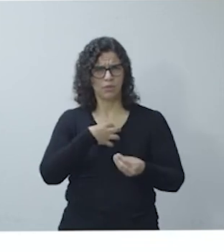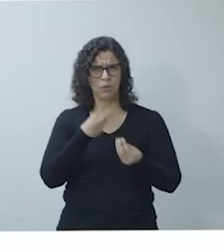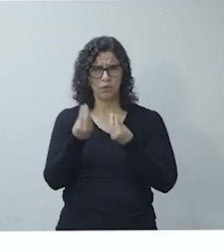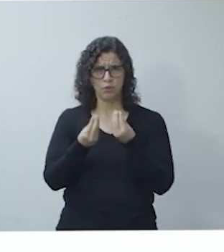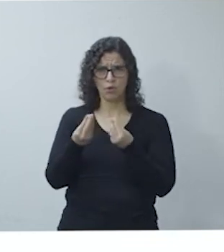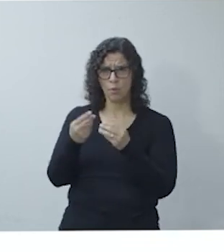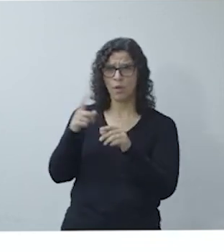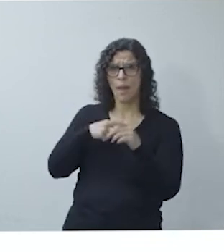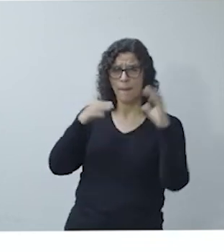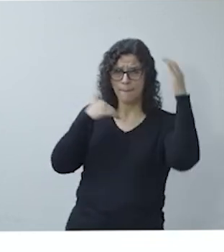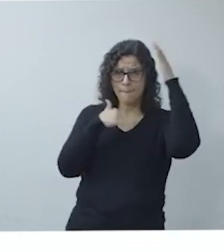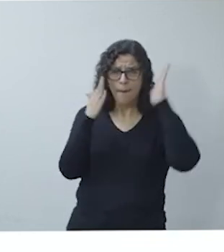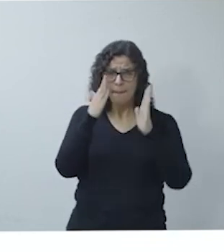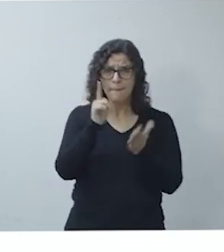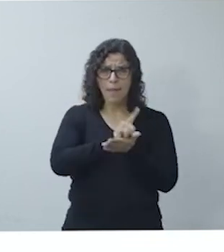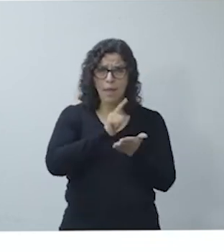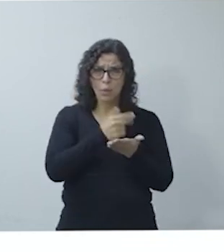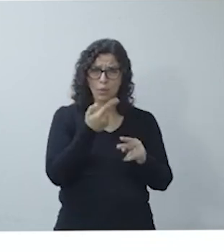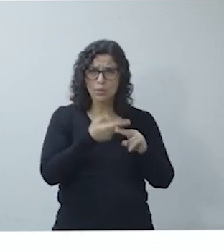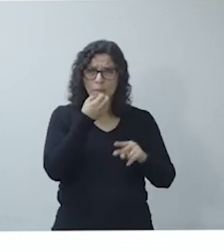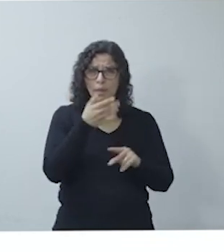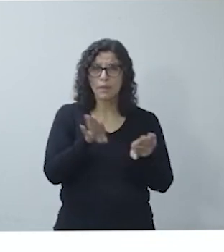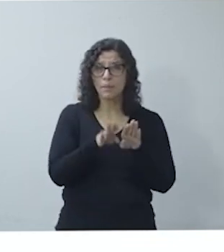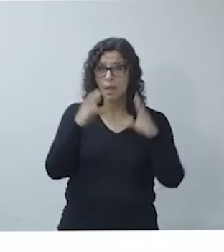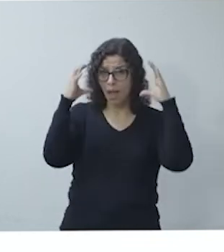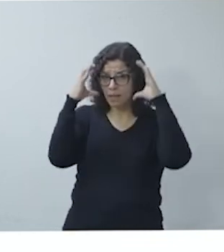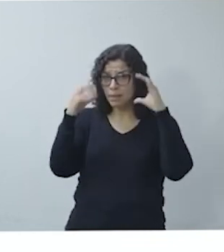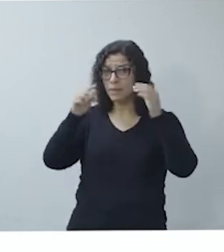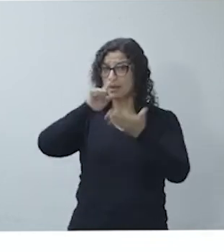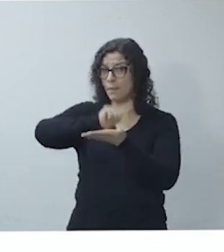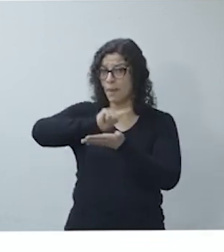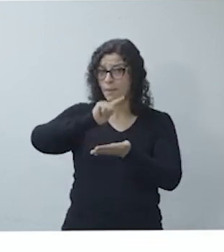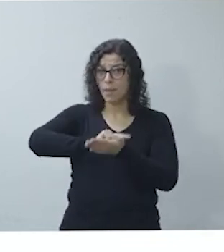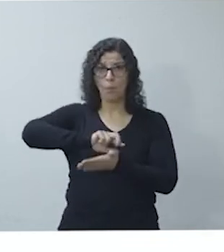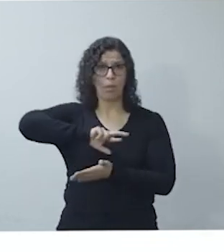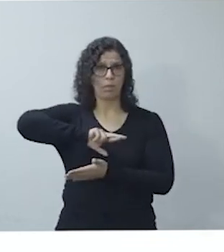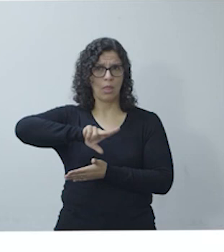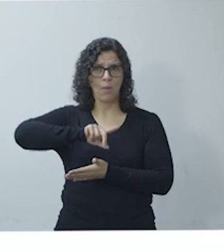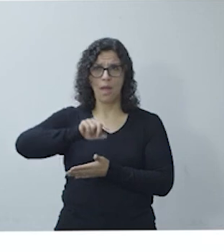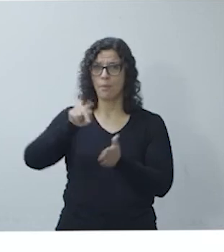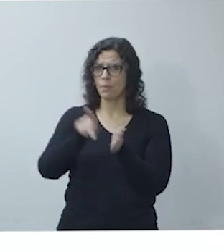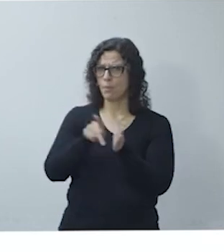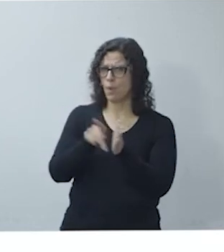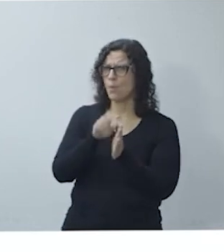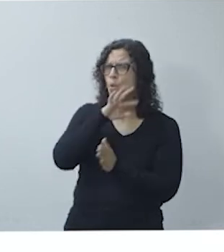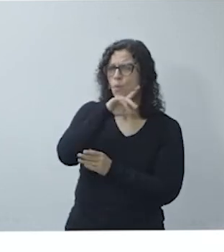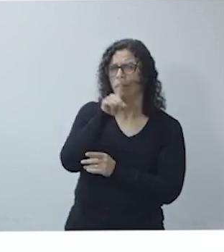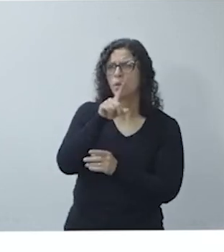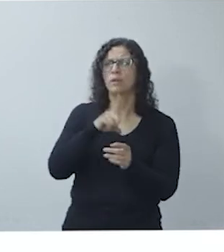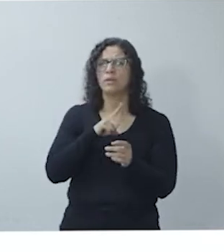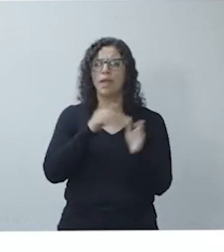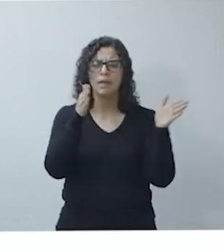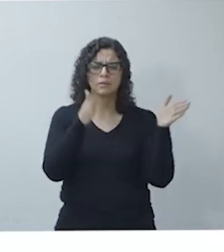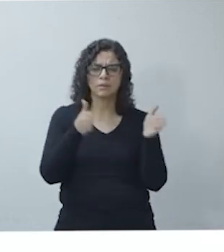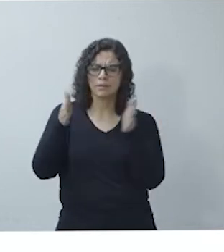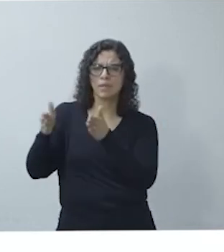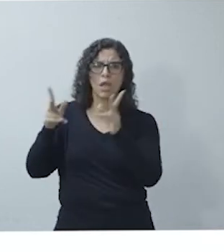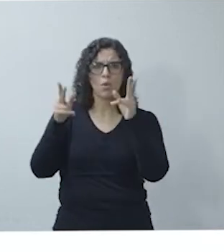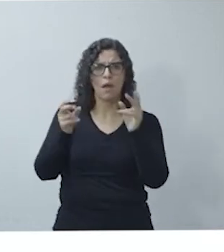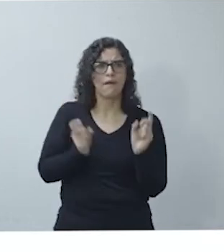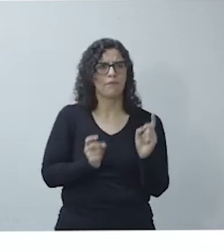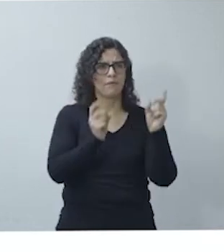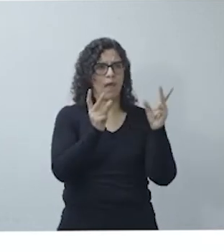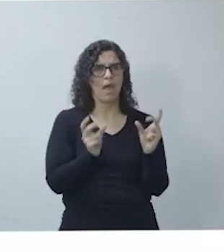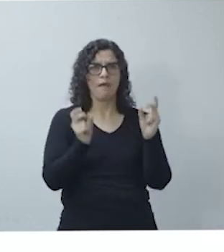dado bem com a de papelão? Assim. As cabeças de papelão não são más de todo. Fabricações por séries.